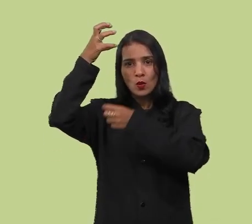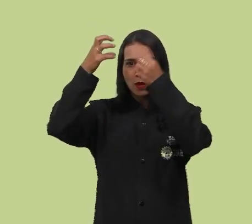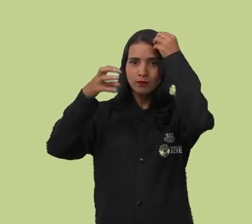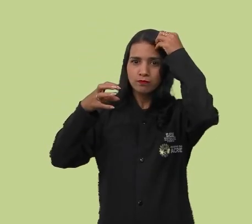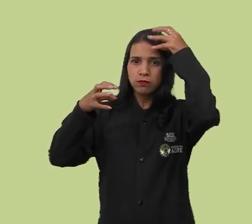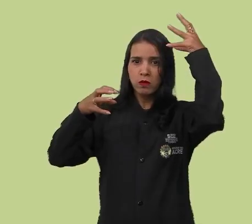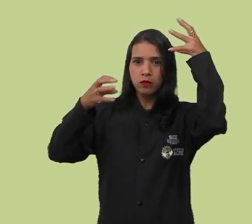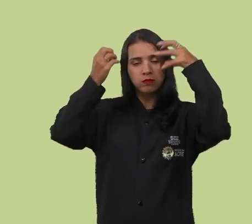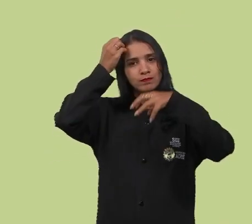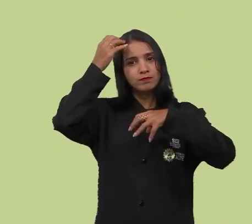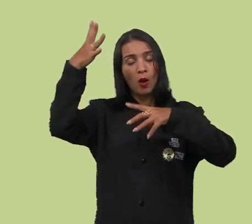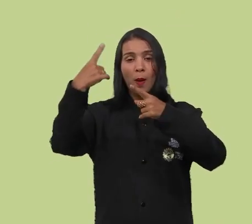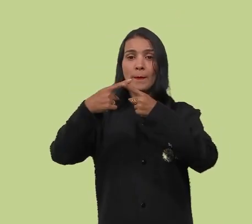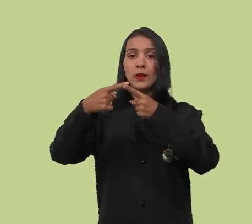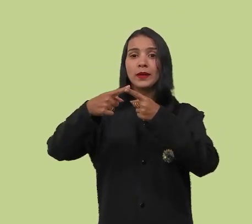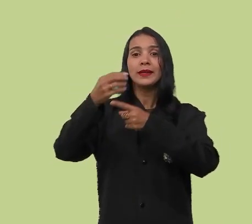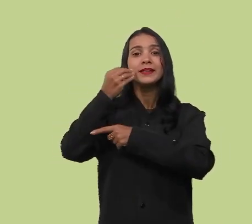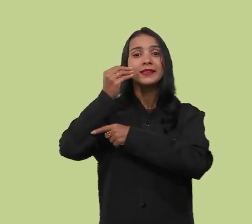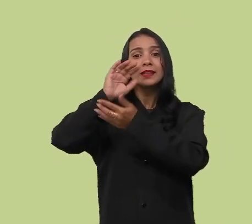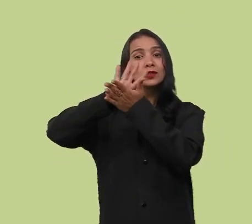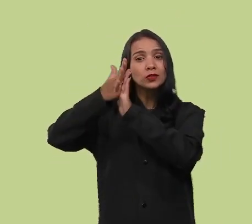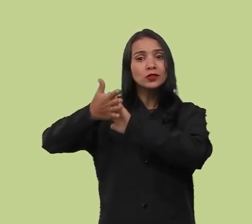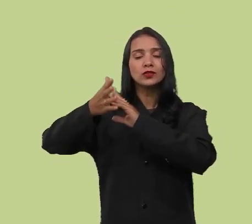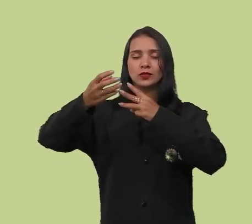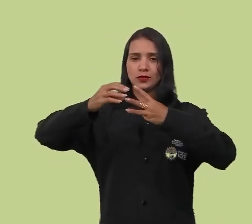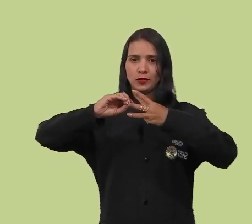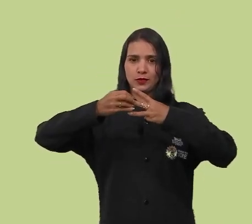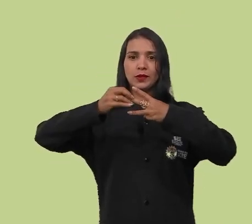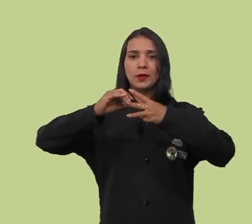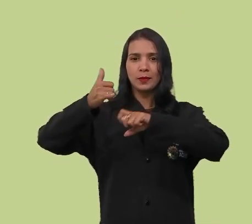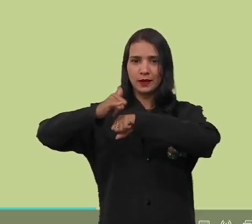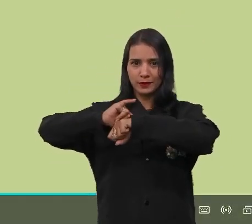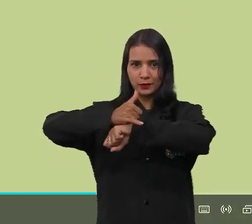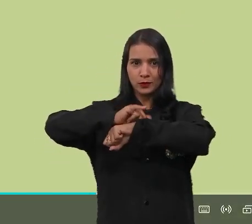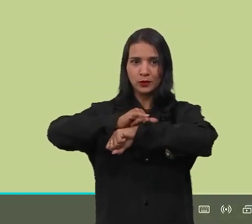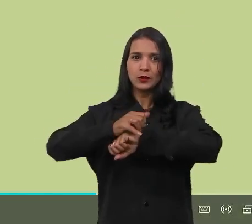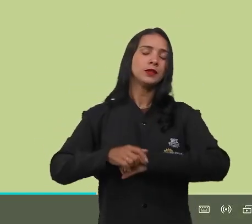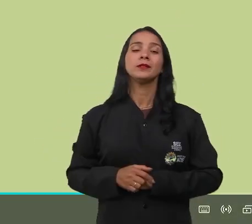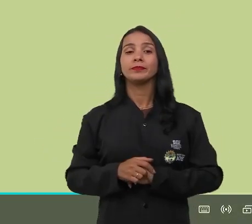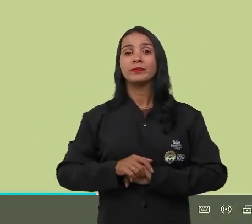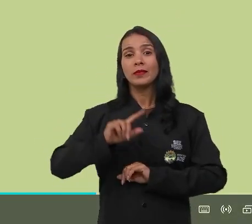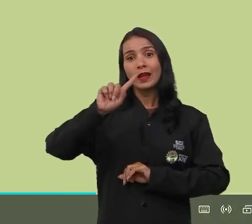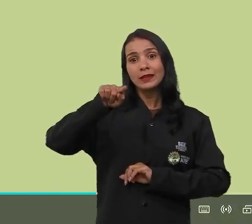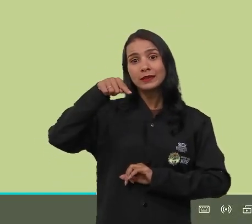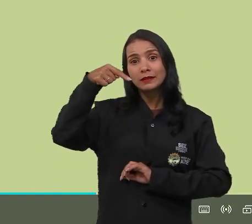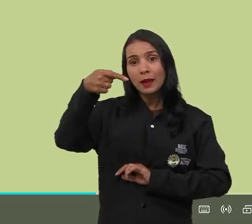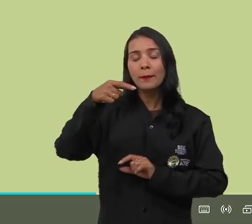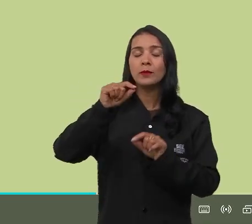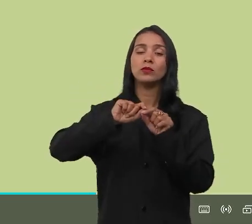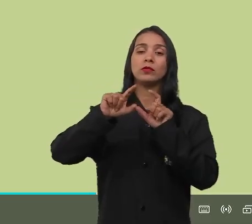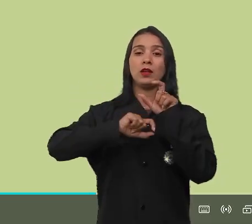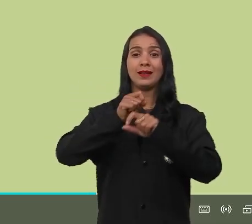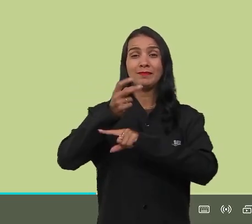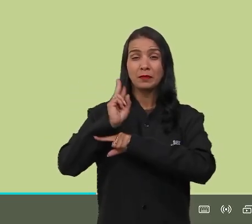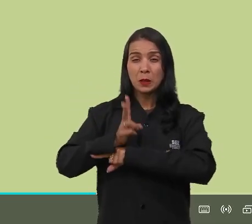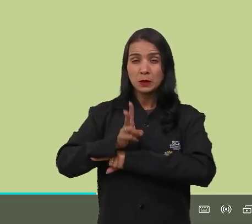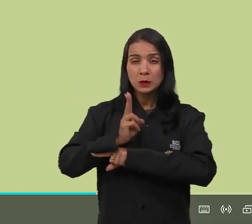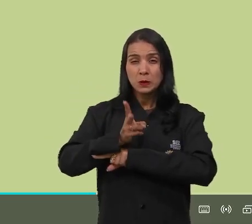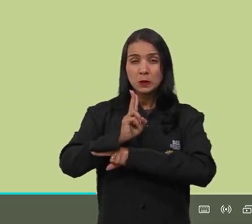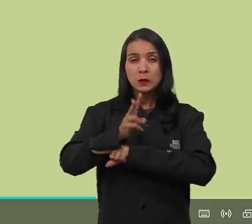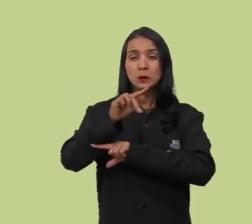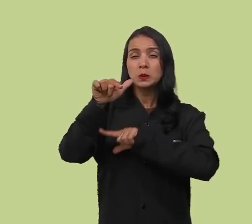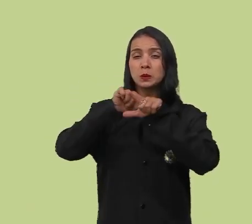aquelas moléculas de gordura. Então, com o tempo, né, essa inflamação crônica, ela vai danificar o